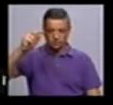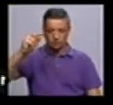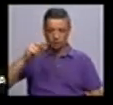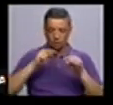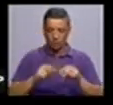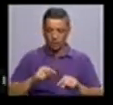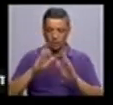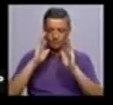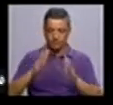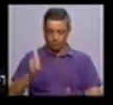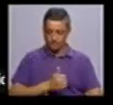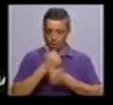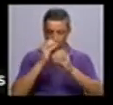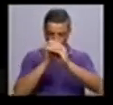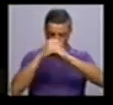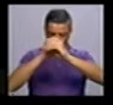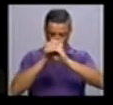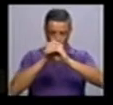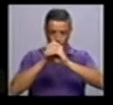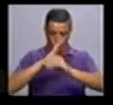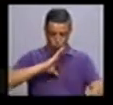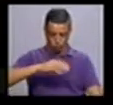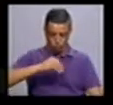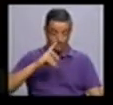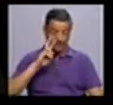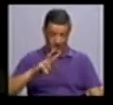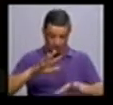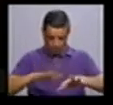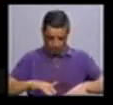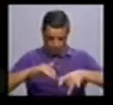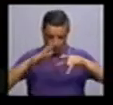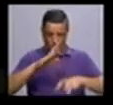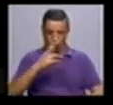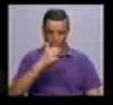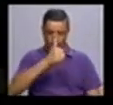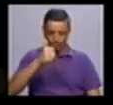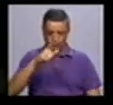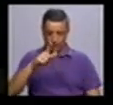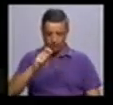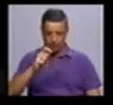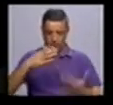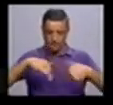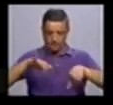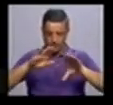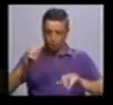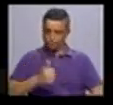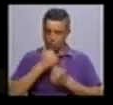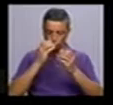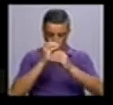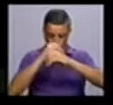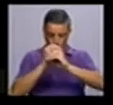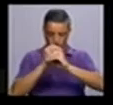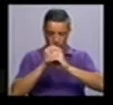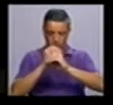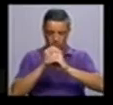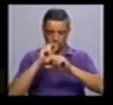de um dos melhores telescópios do mundo para verificar o brilho, aí temos o Hubble, e precisamos então também de um dos melhores telescópios, neste